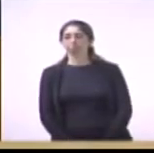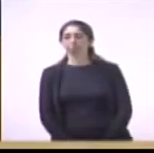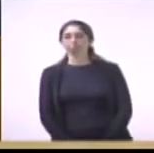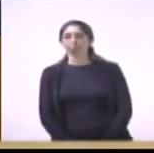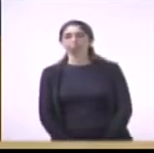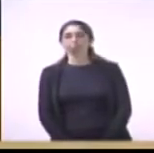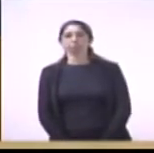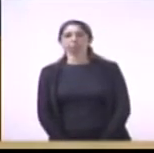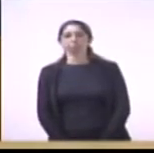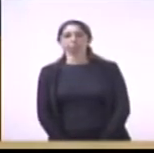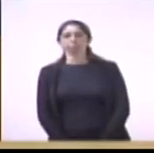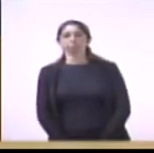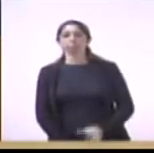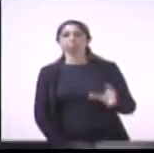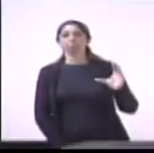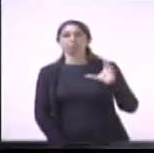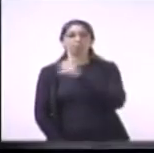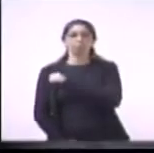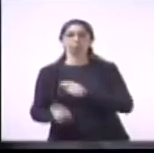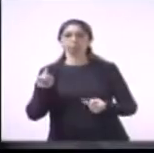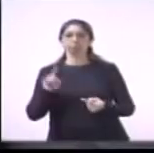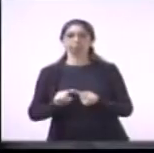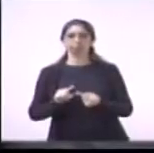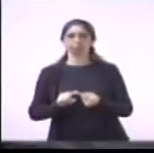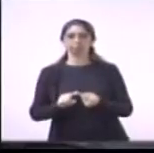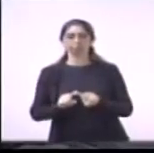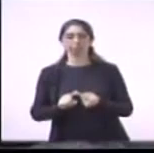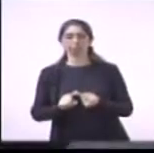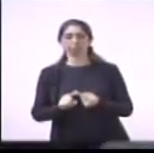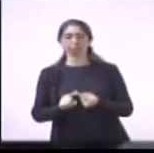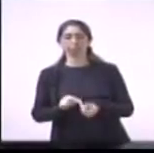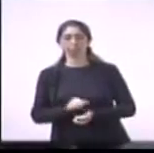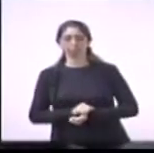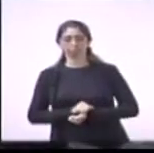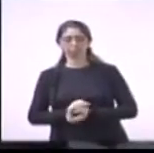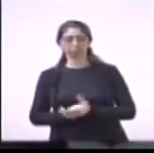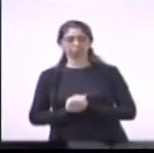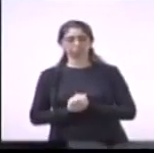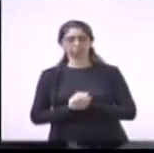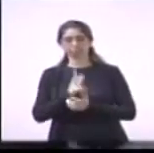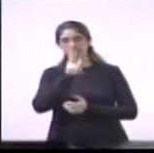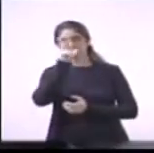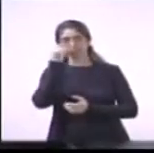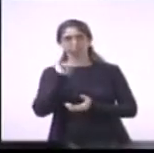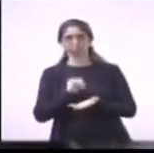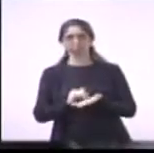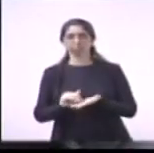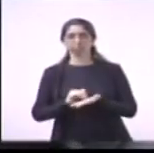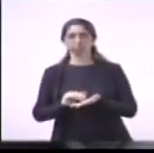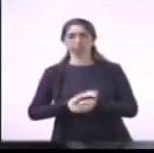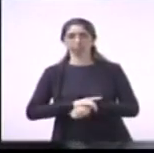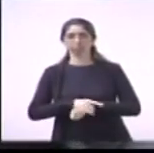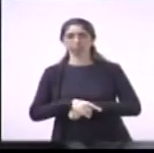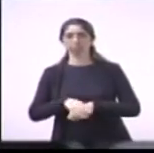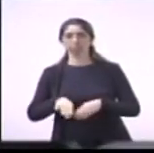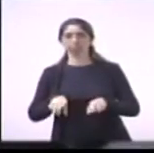Presidente, bem rápido, só apenas para dizer, parabenizar aí o Executivo, parabenizar o secretário também,